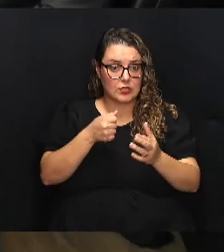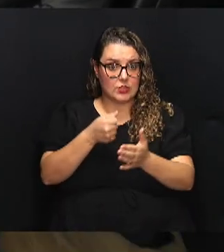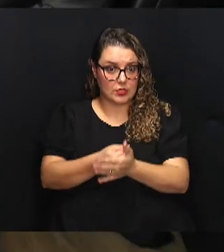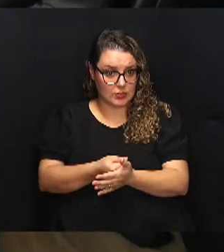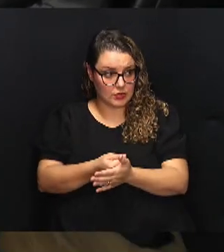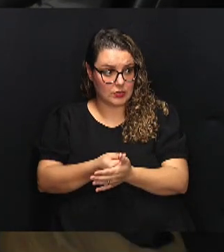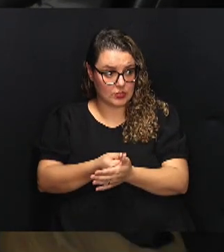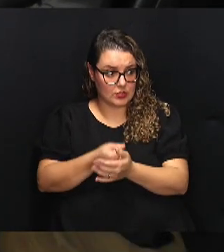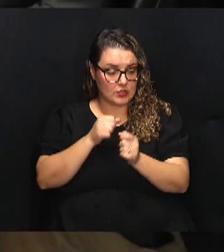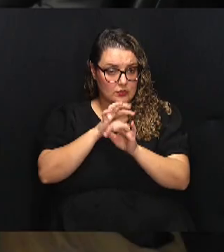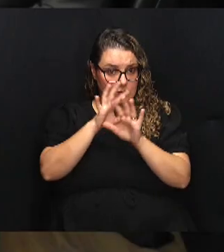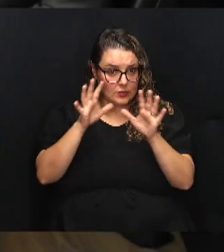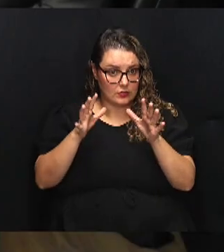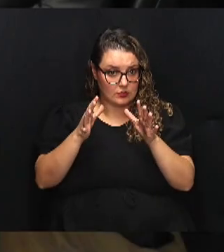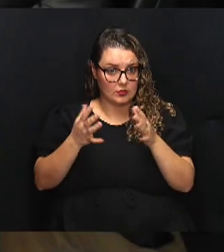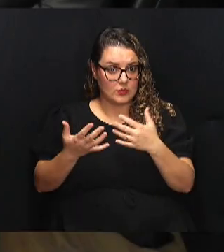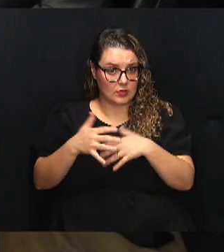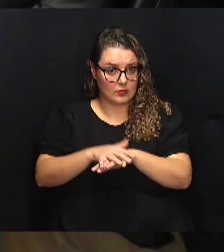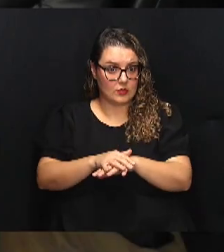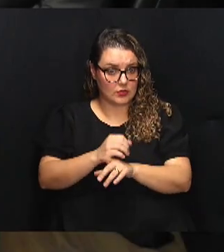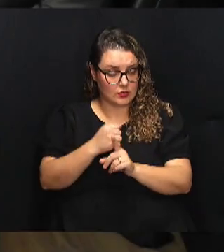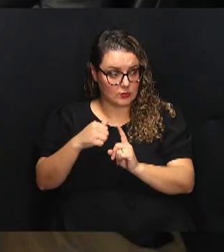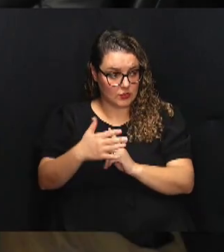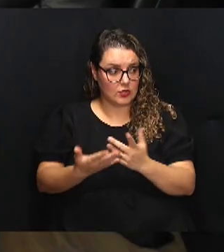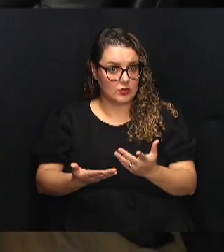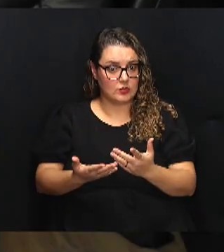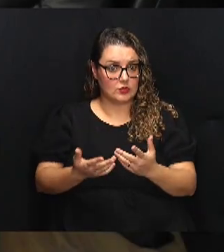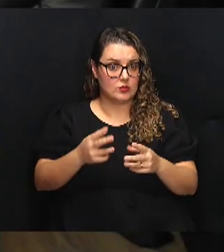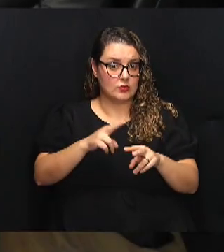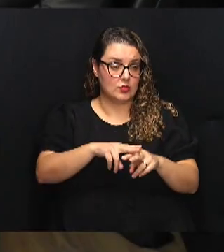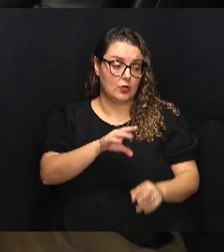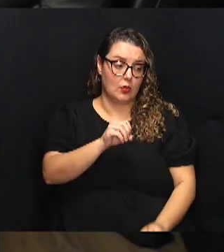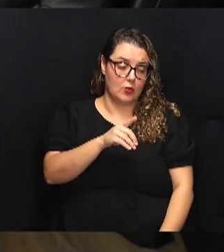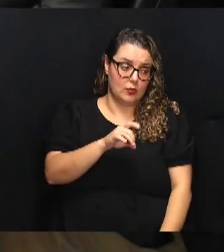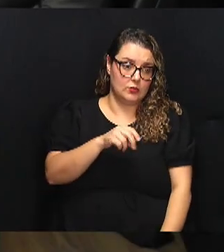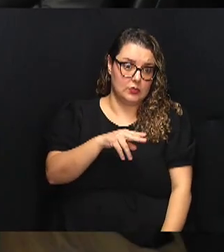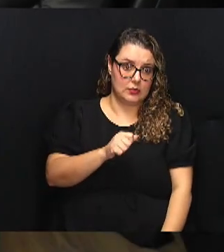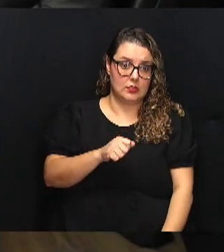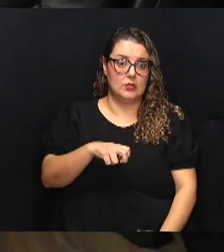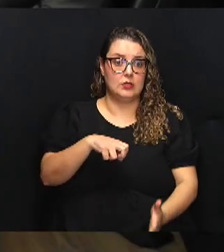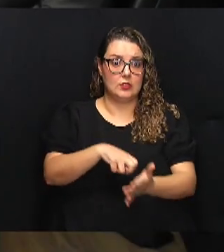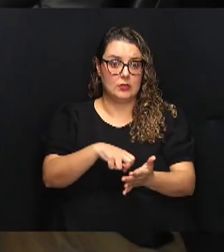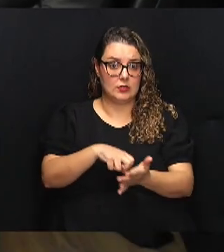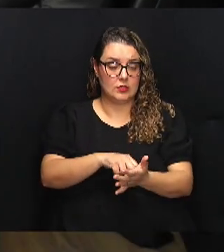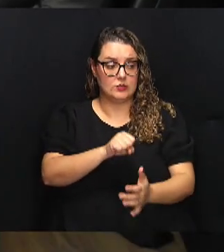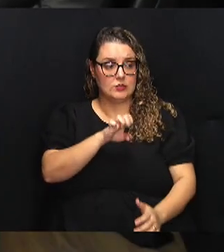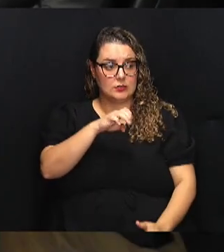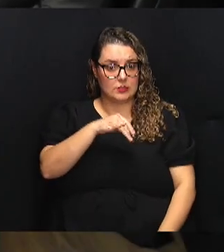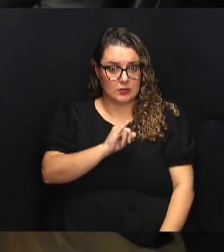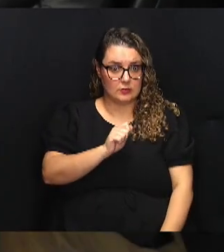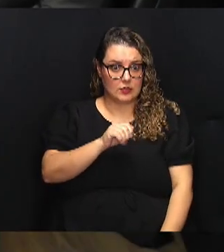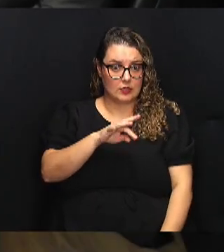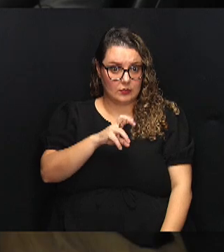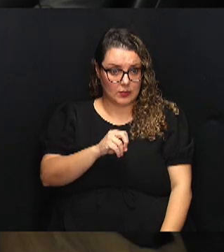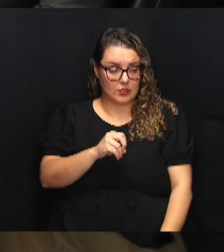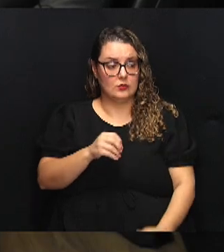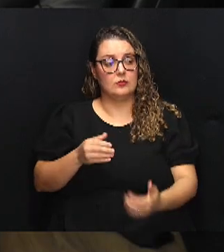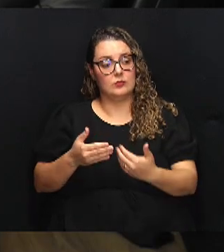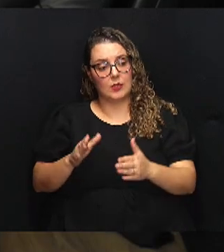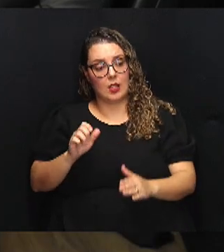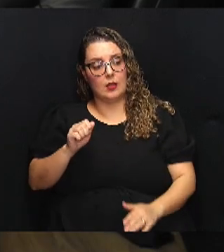essa transparência na reinserção social de condenados que cumprem pena em regime semiaberto,